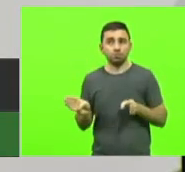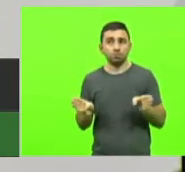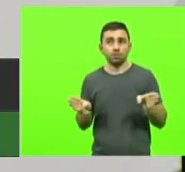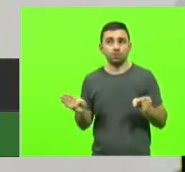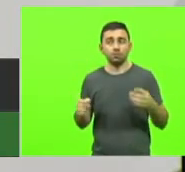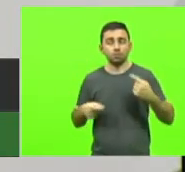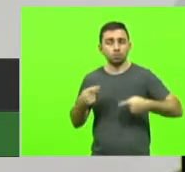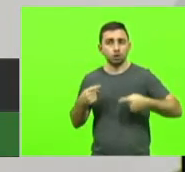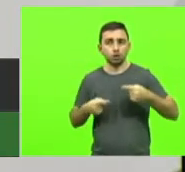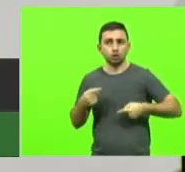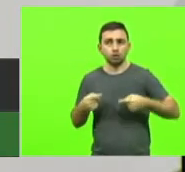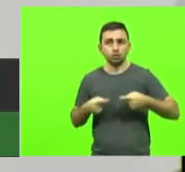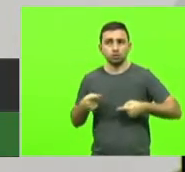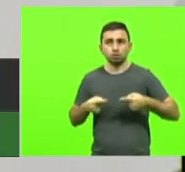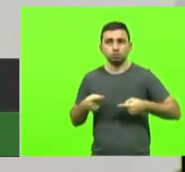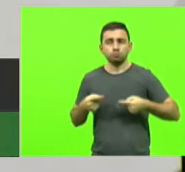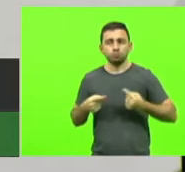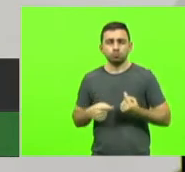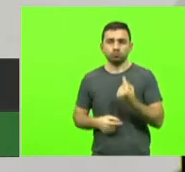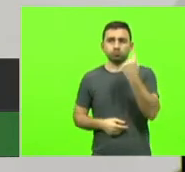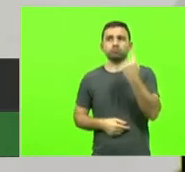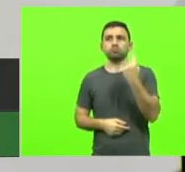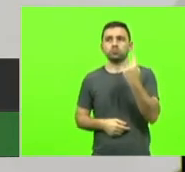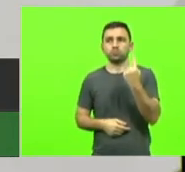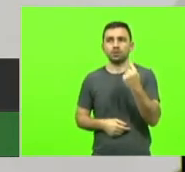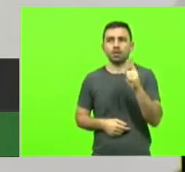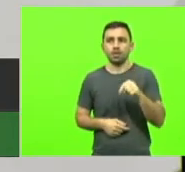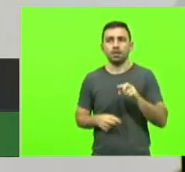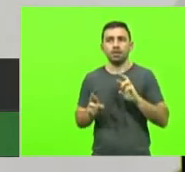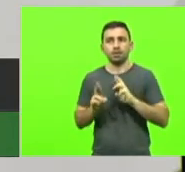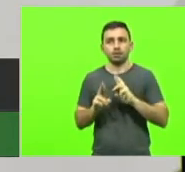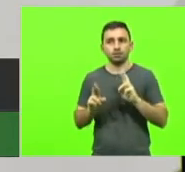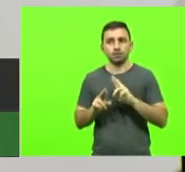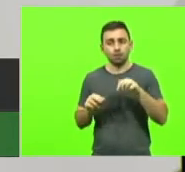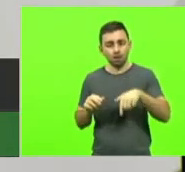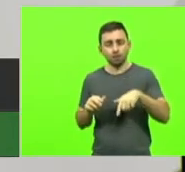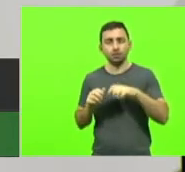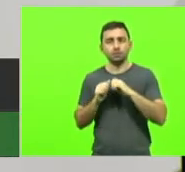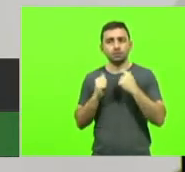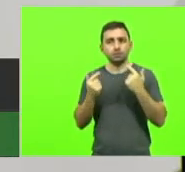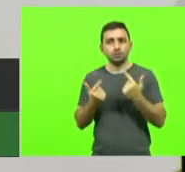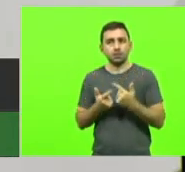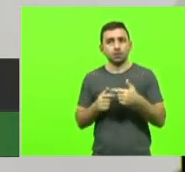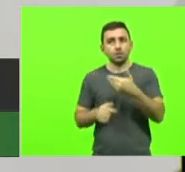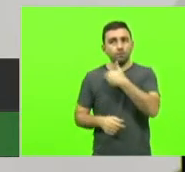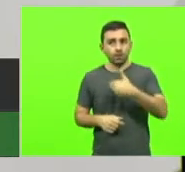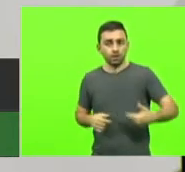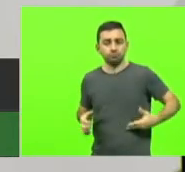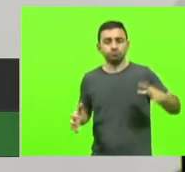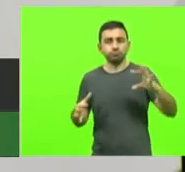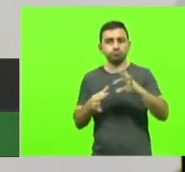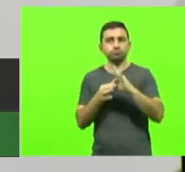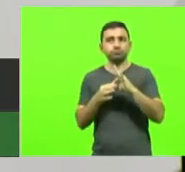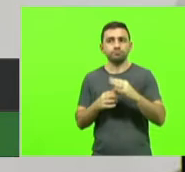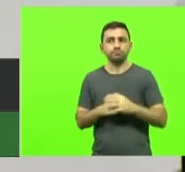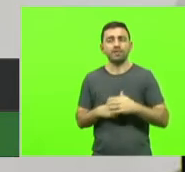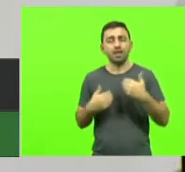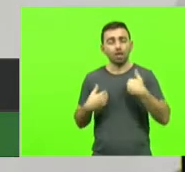político singular das relações entre este parlamento e o governo. Acredito